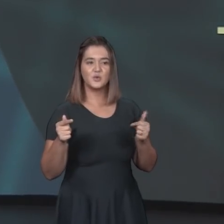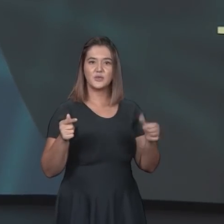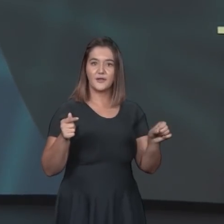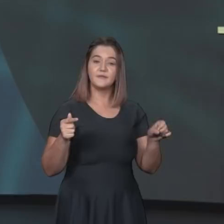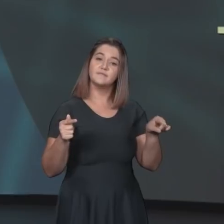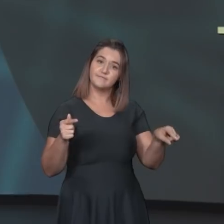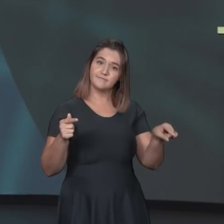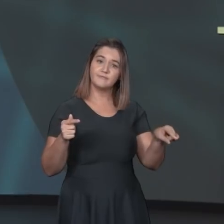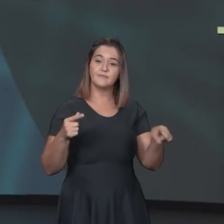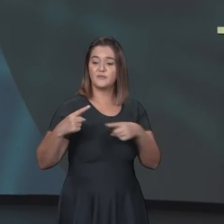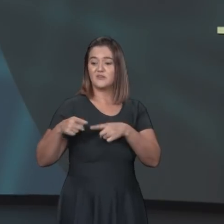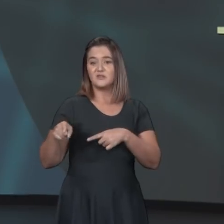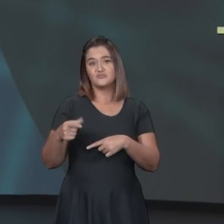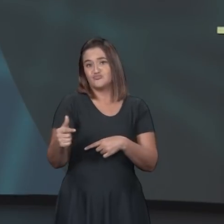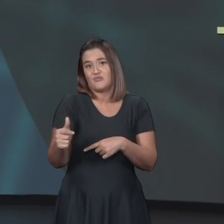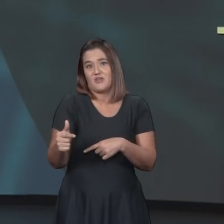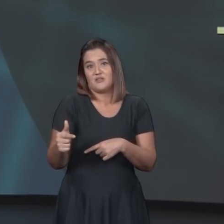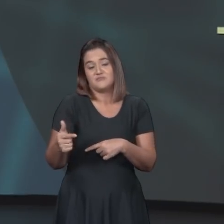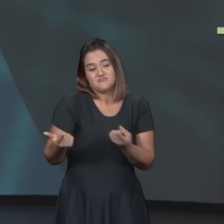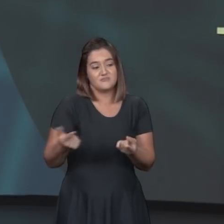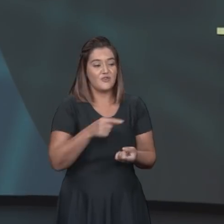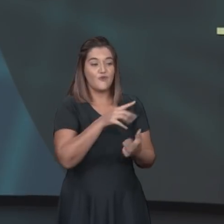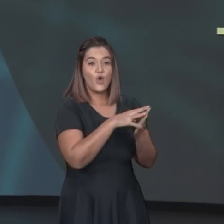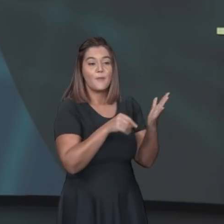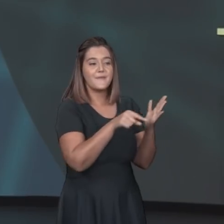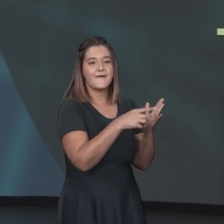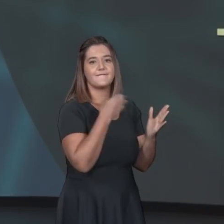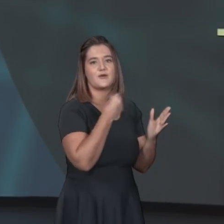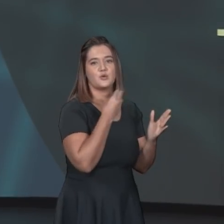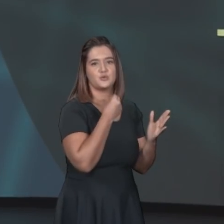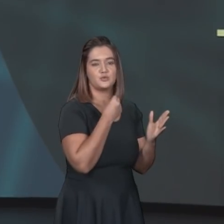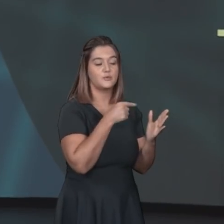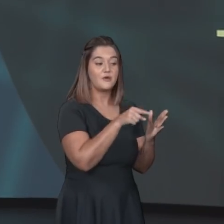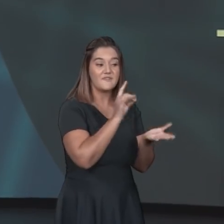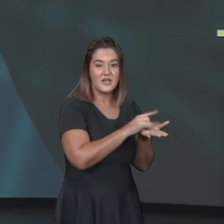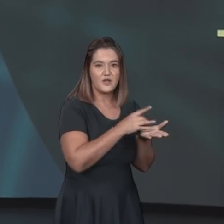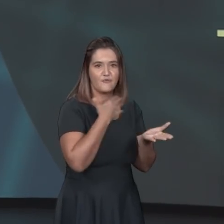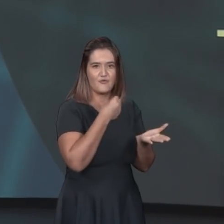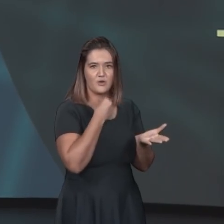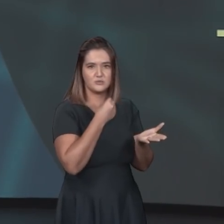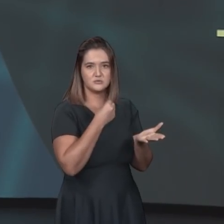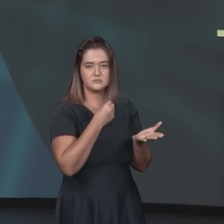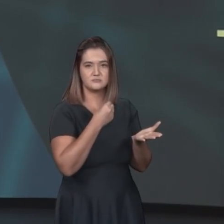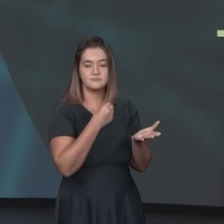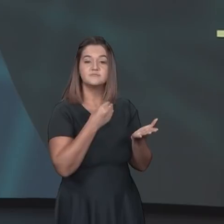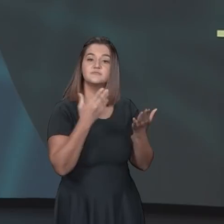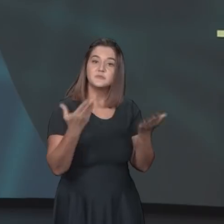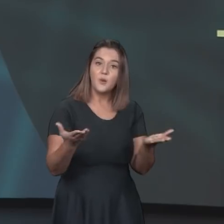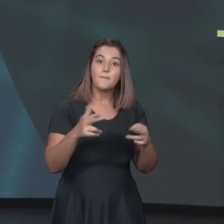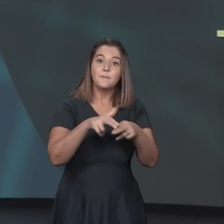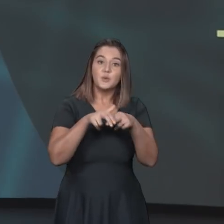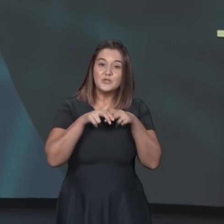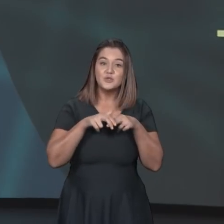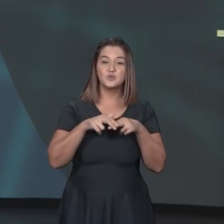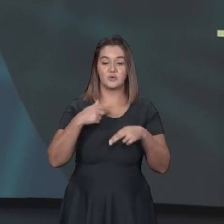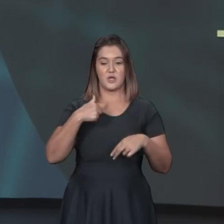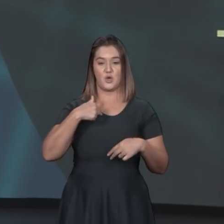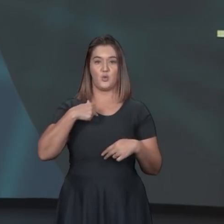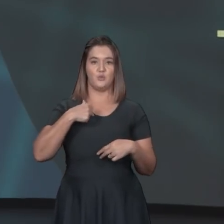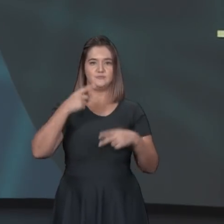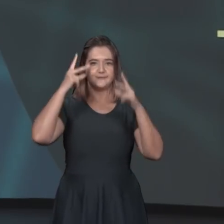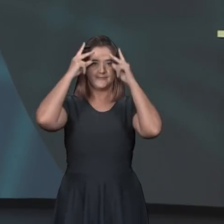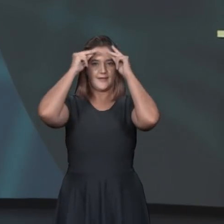verdade. Quando Jesus nasceu, muita gente equivocadamente pensava que o imperador Augusto César é que era